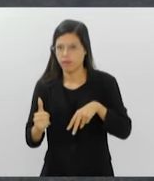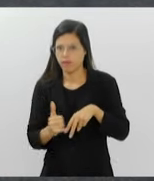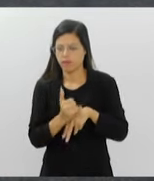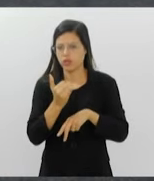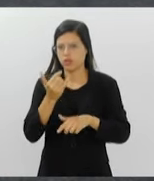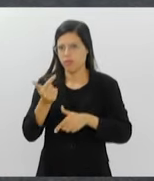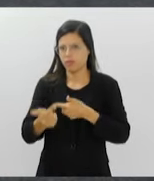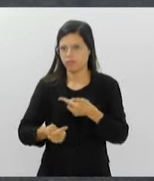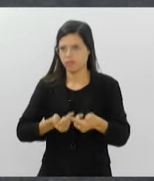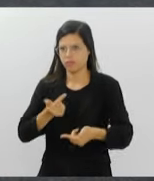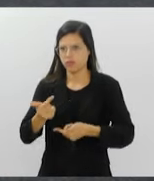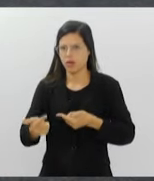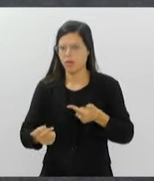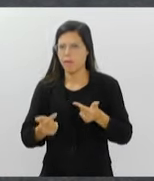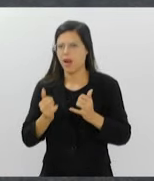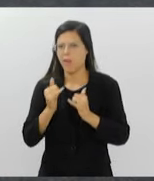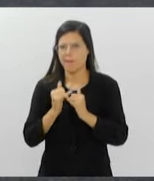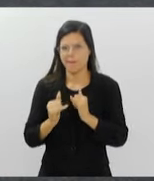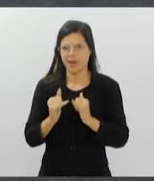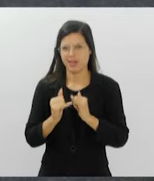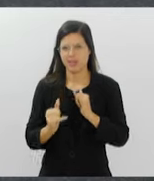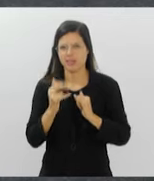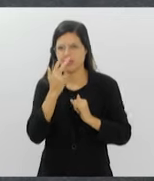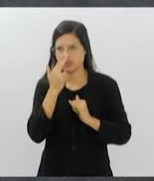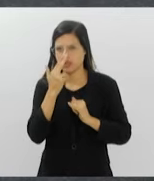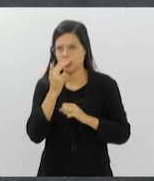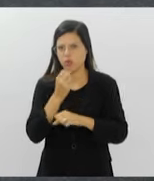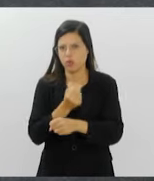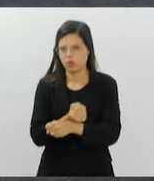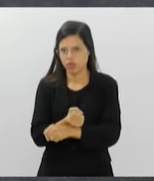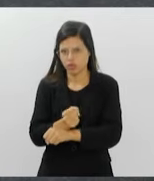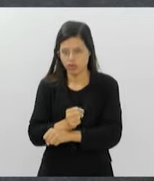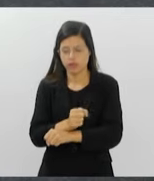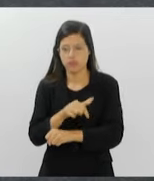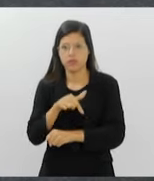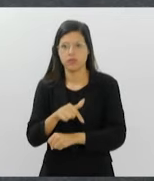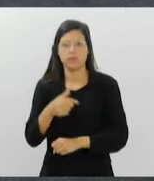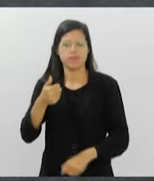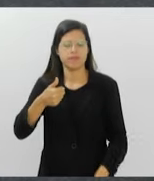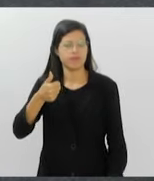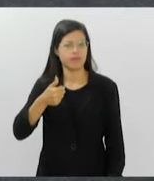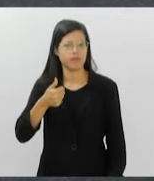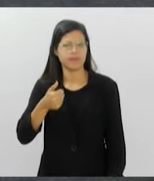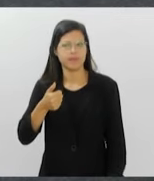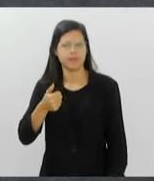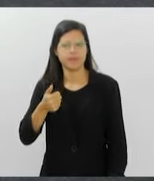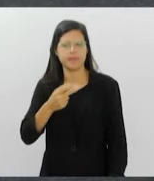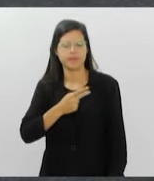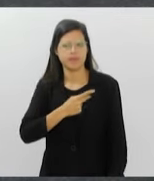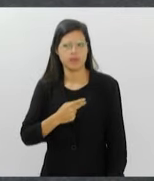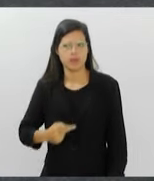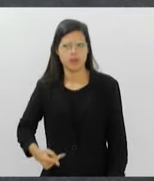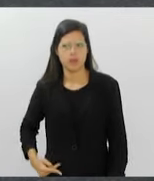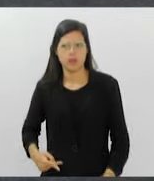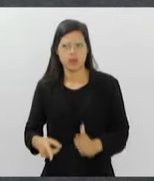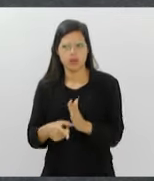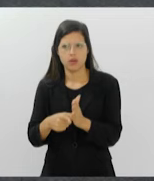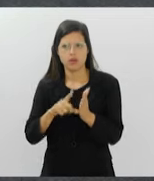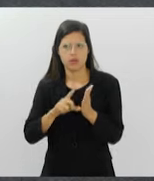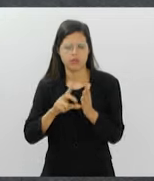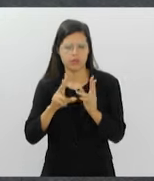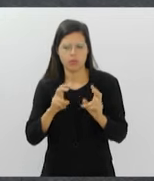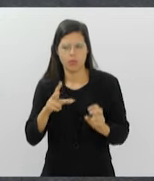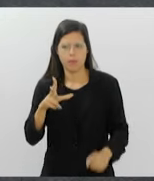trabalho em condições análogas à escravidão. Primeiro, presidente, antes de entrar no mérito da discussão,